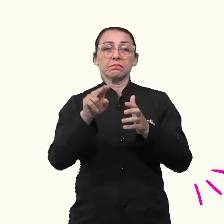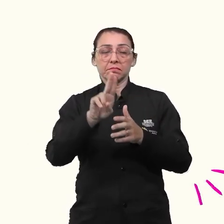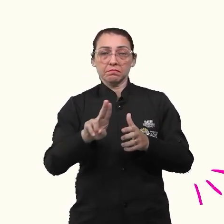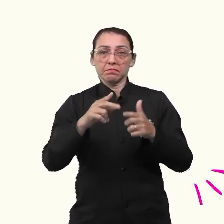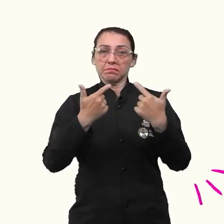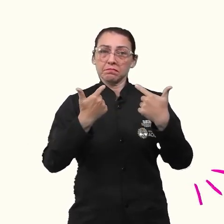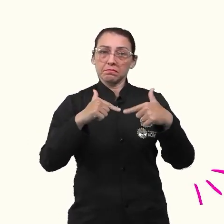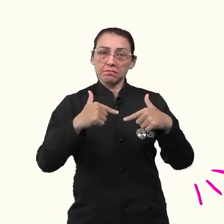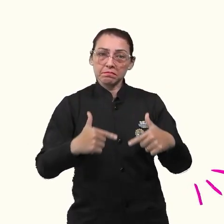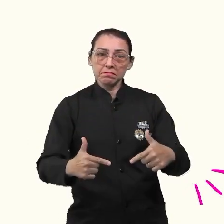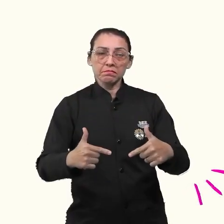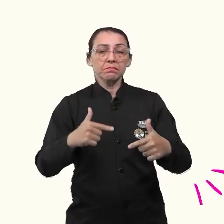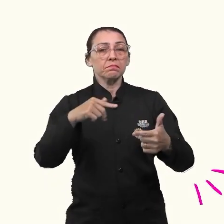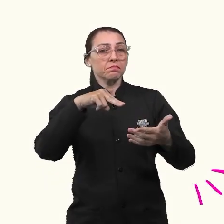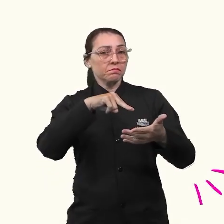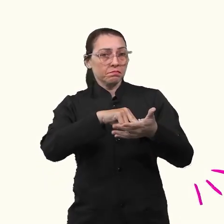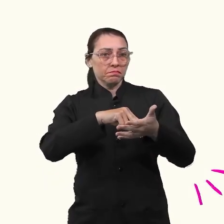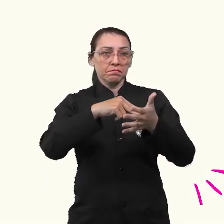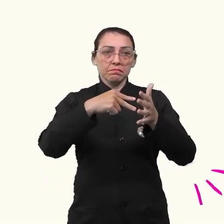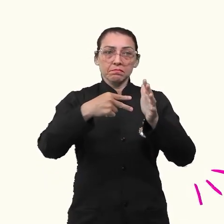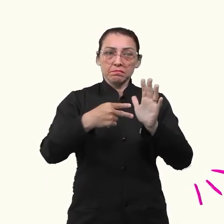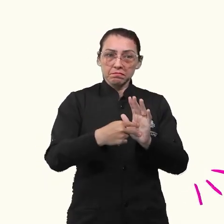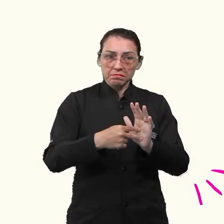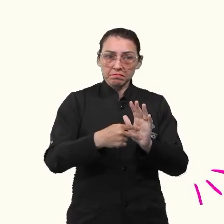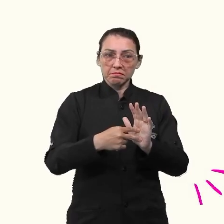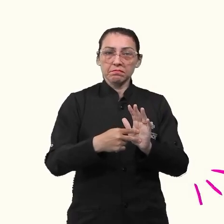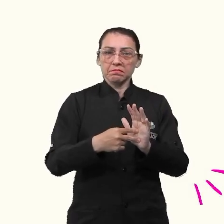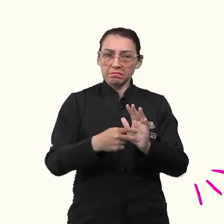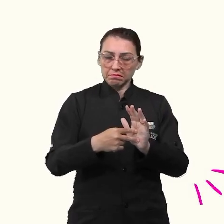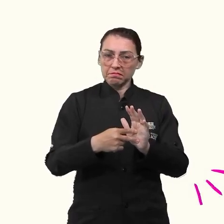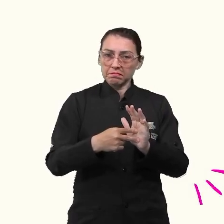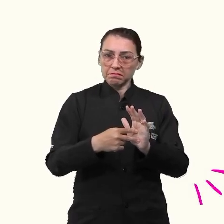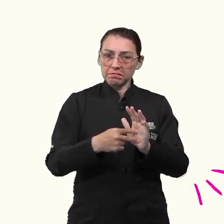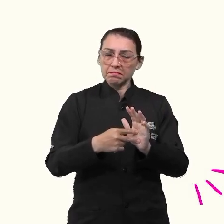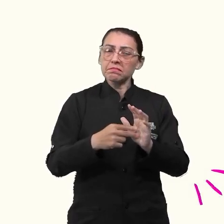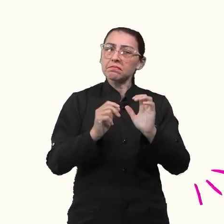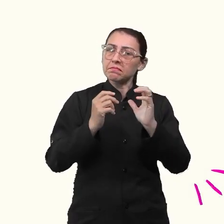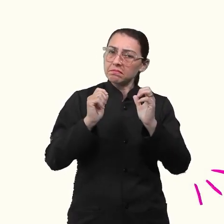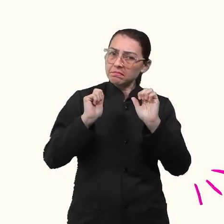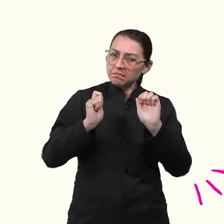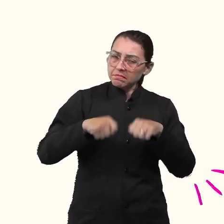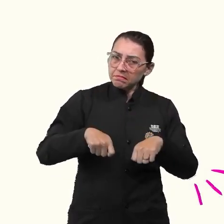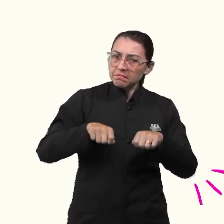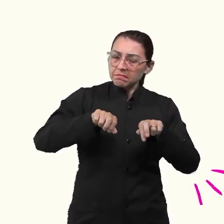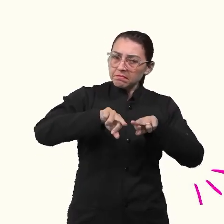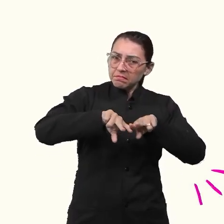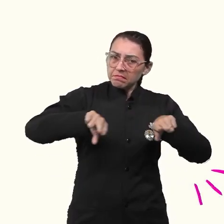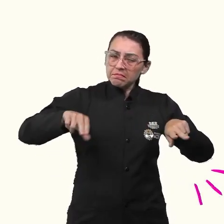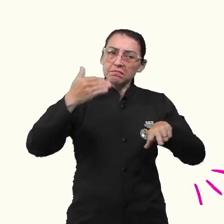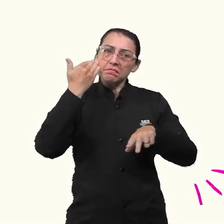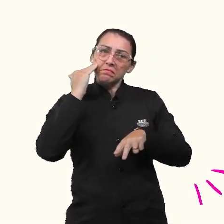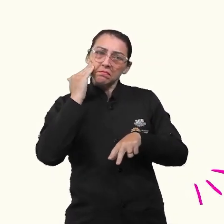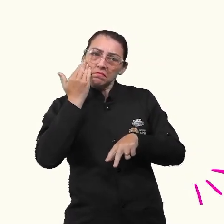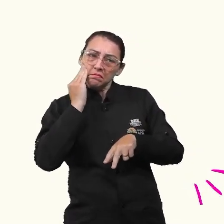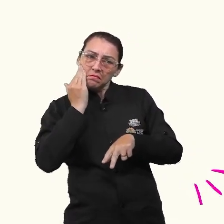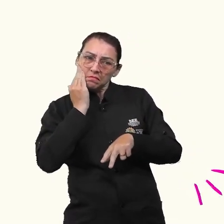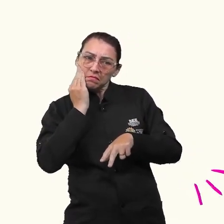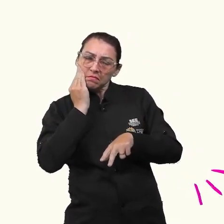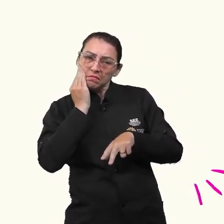uso da linguagem em sentido figurado, permitindo várias